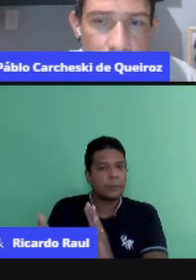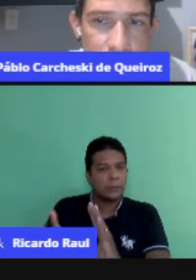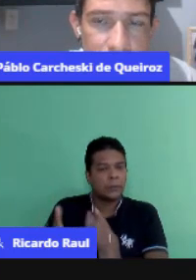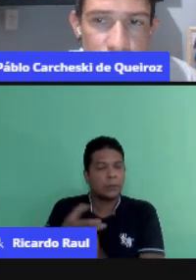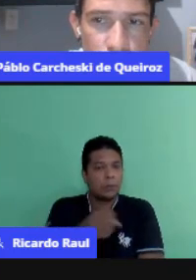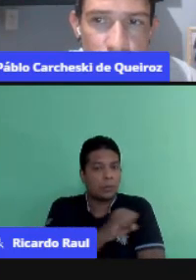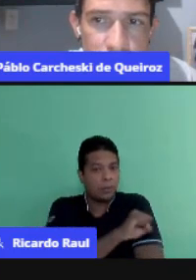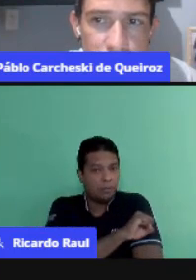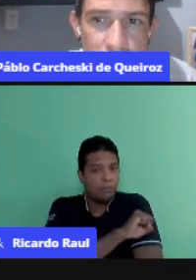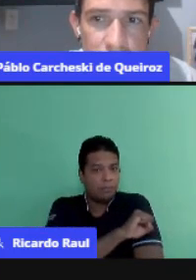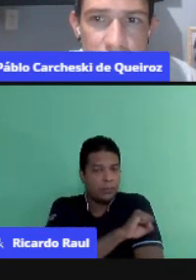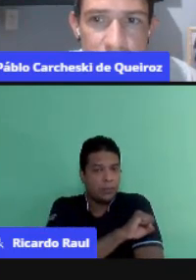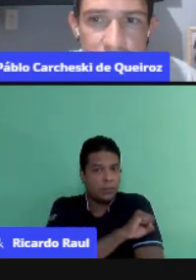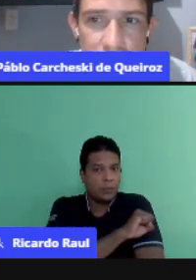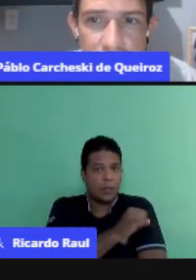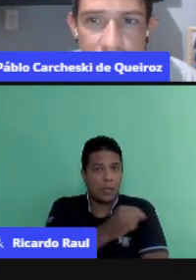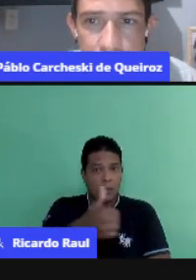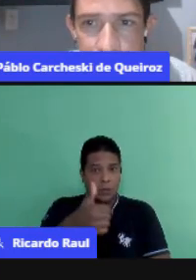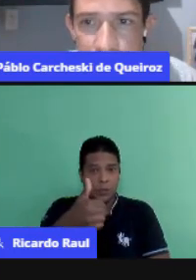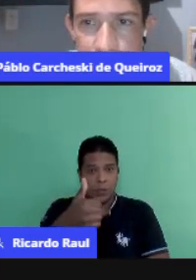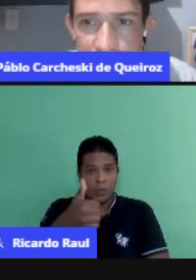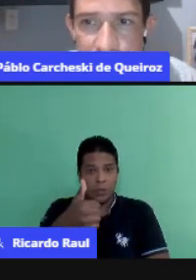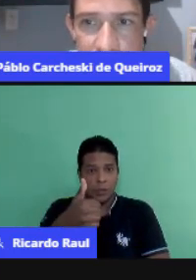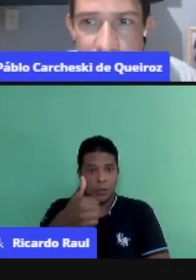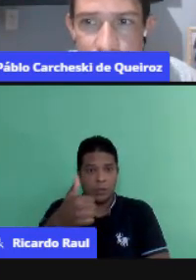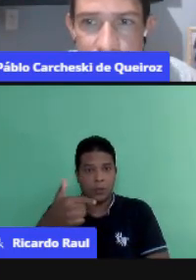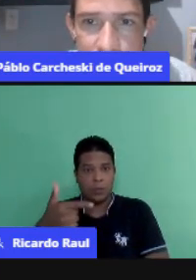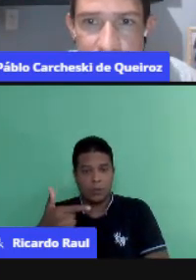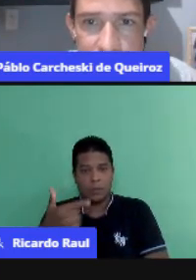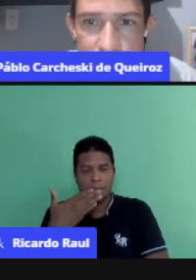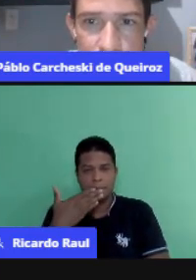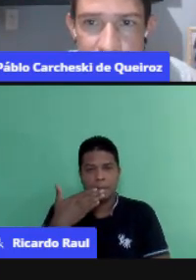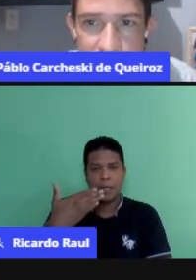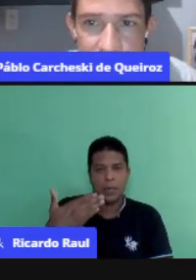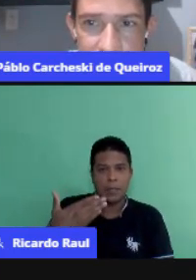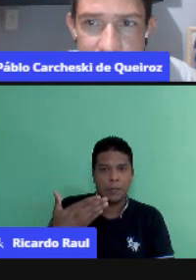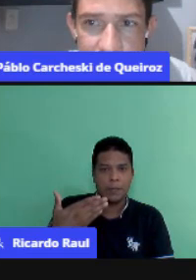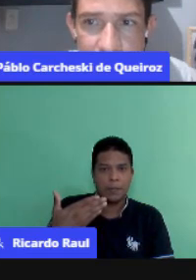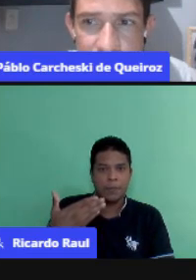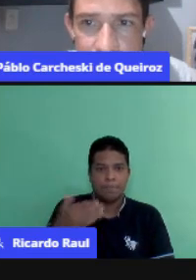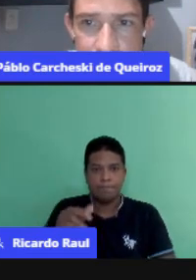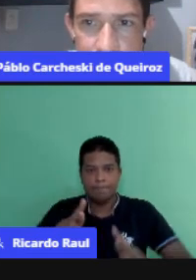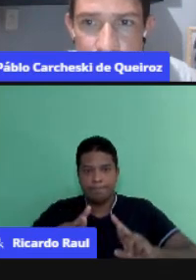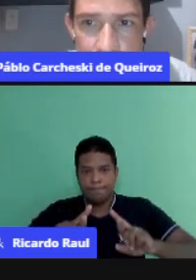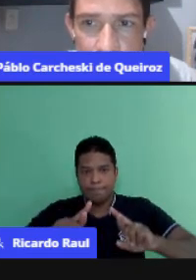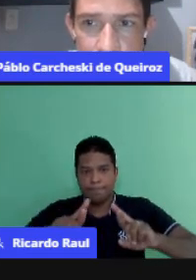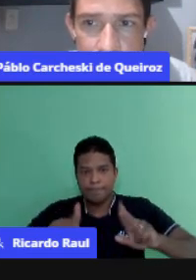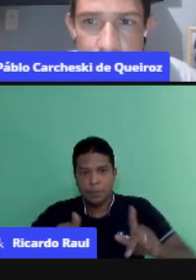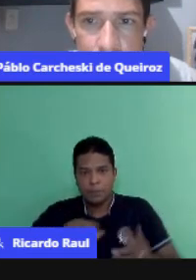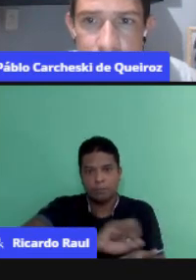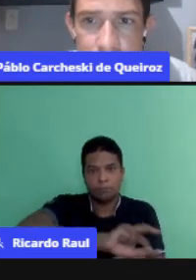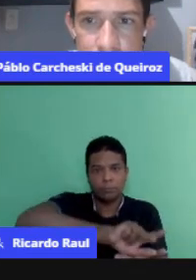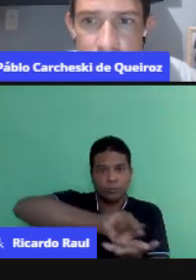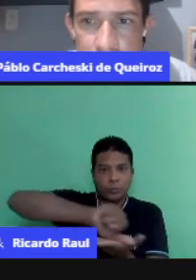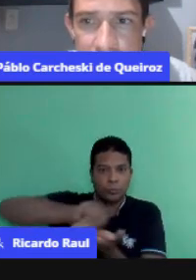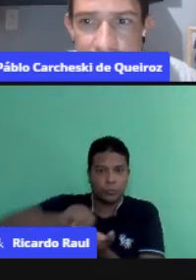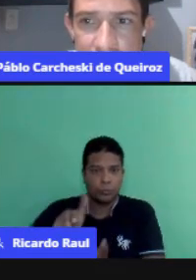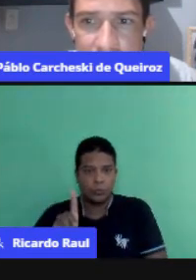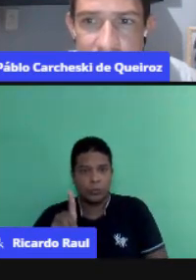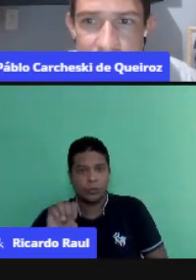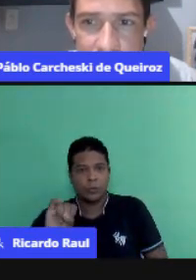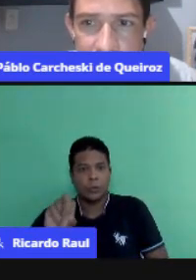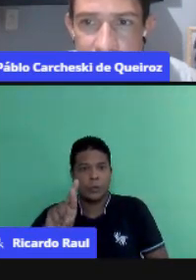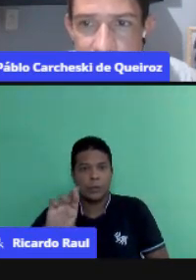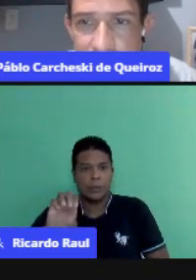ano, né, a habilidade 12, que ela pede para identificar a natureza da variação entre 2 grandezas, né, se ela é diretamente ou não, e